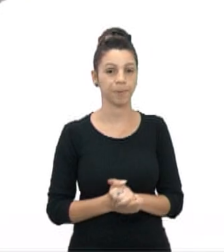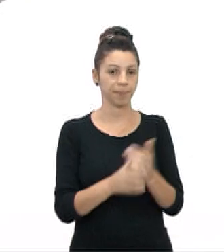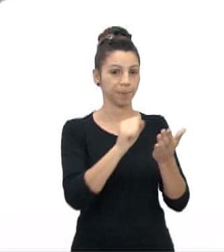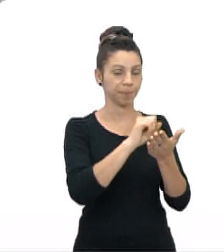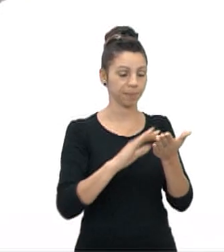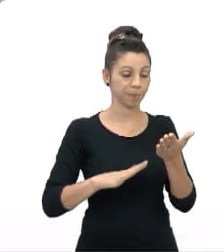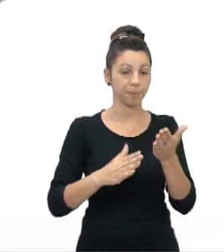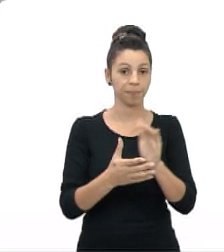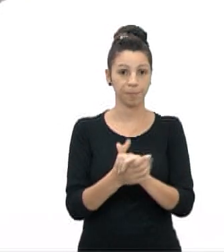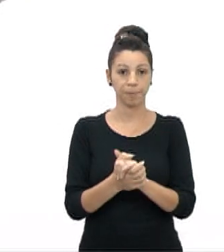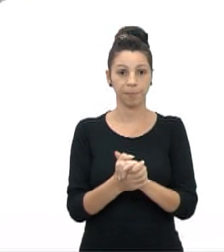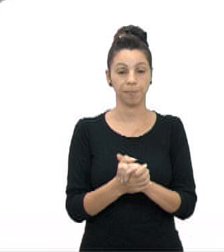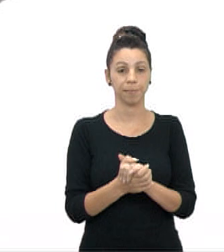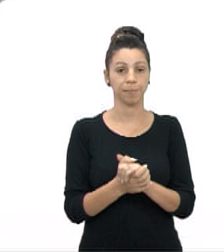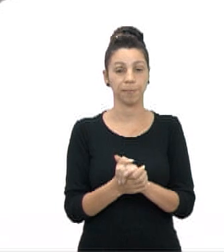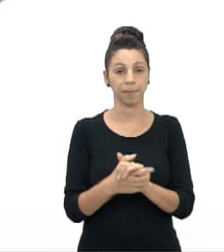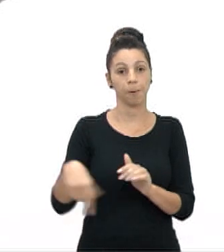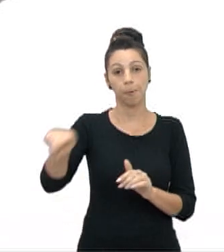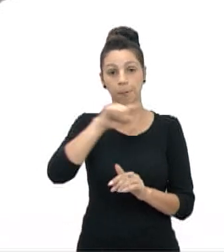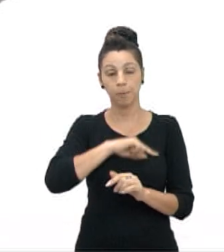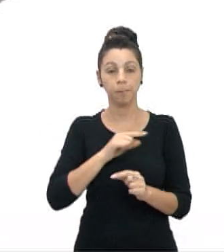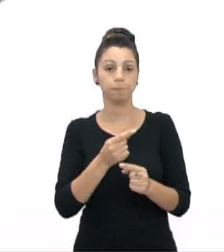exercício, que é o nosso desafio.